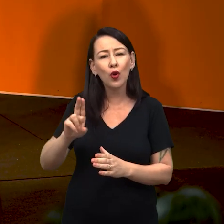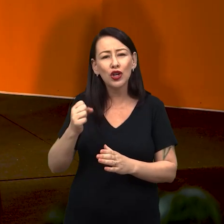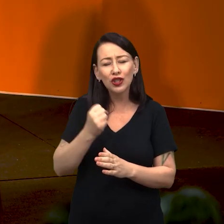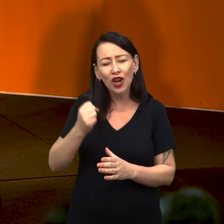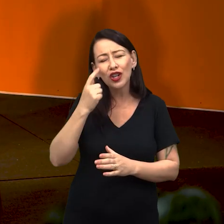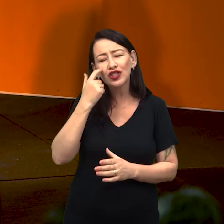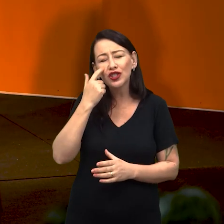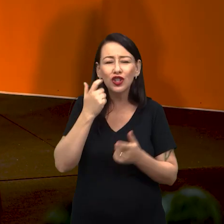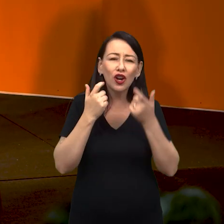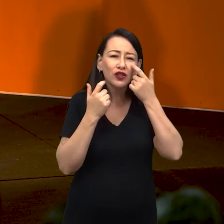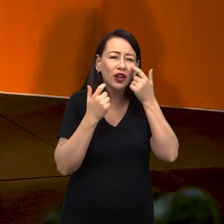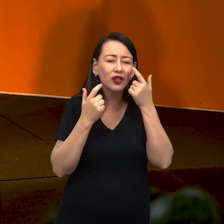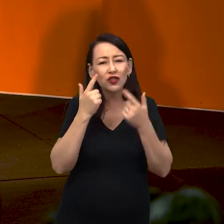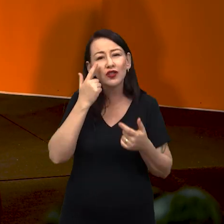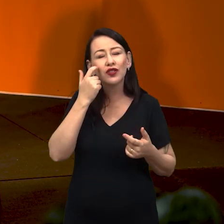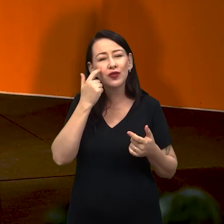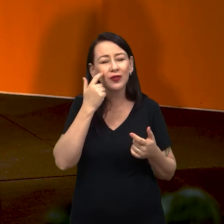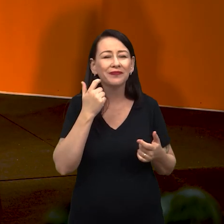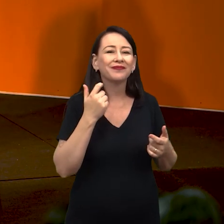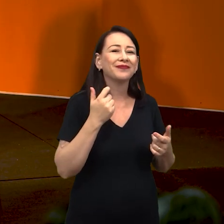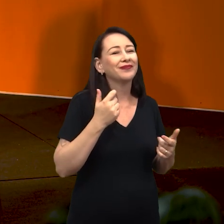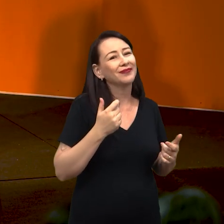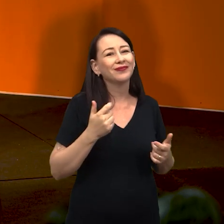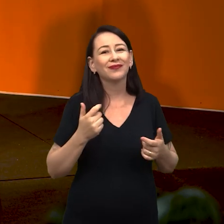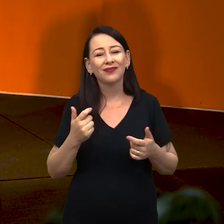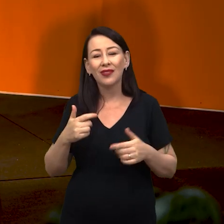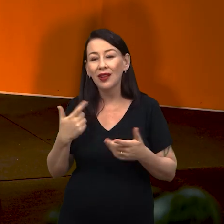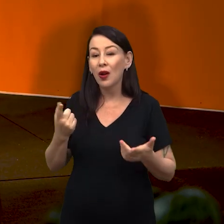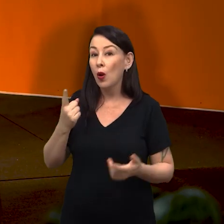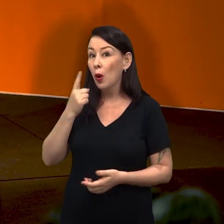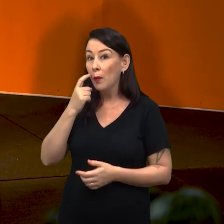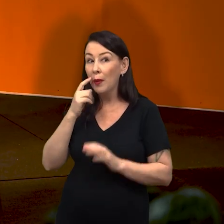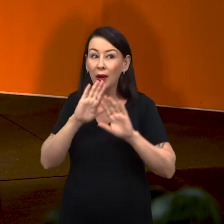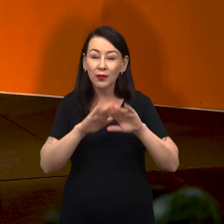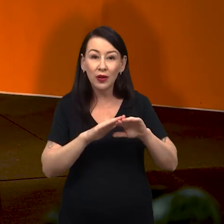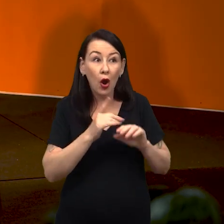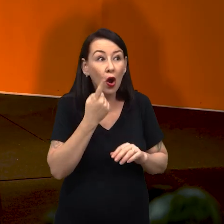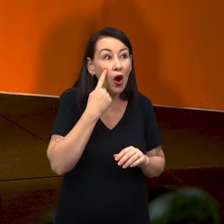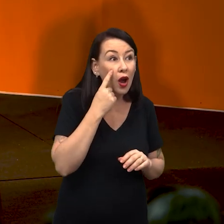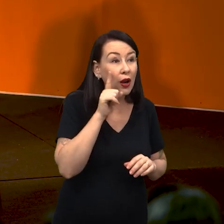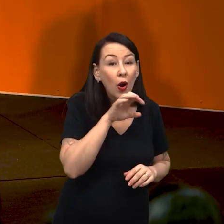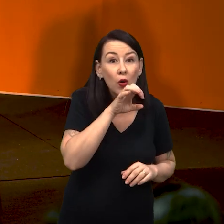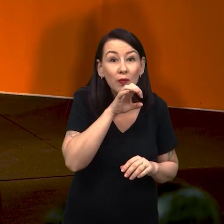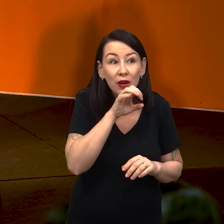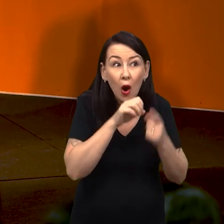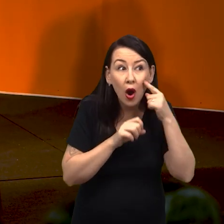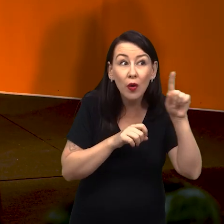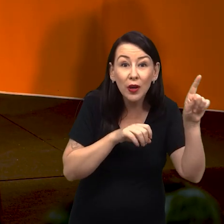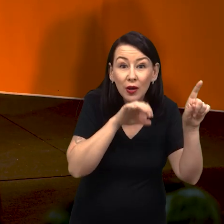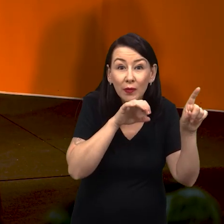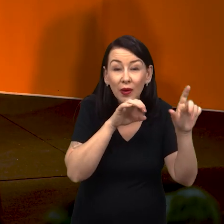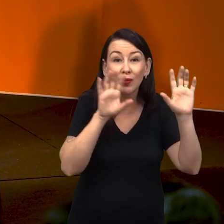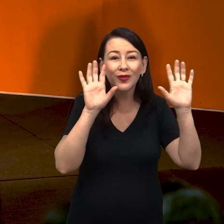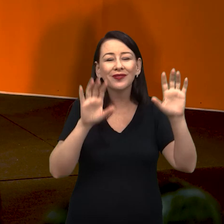olha o bicho, olha o bicho, olha o bicho, olha o bicho, olha o sapururu. O papai disse, olha o bicho, olha o bicho,